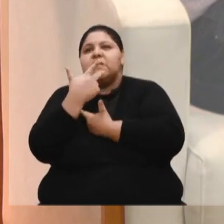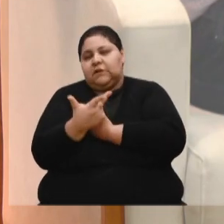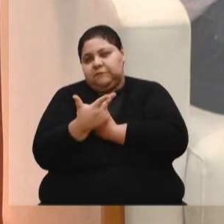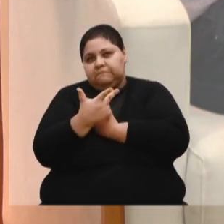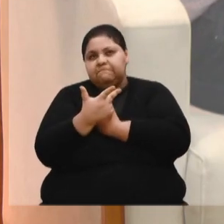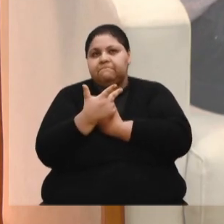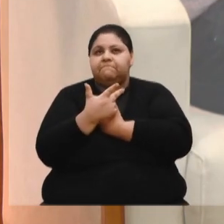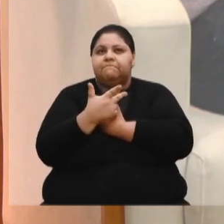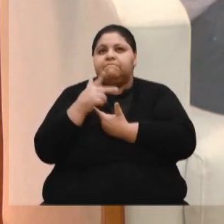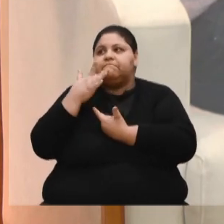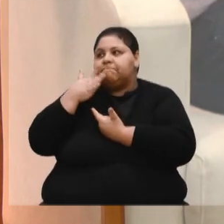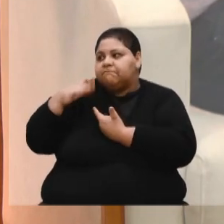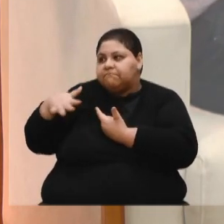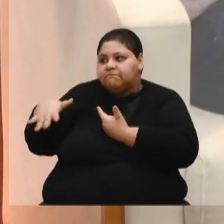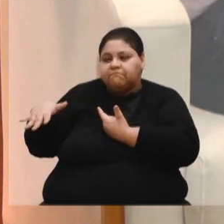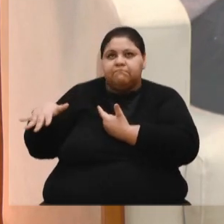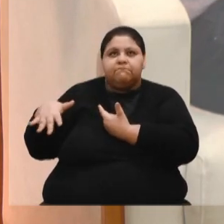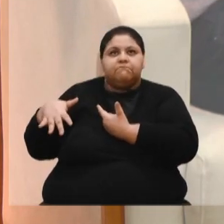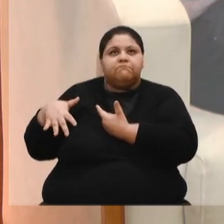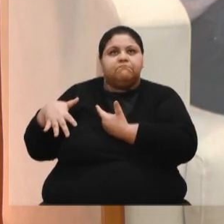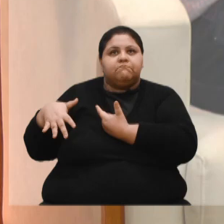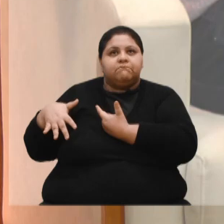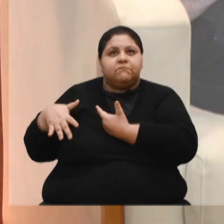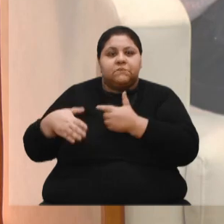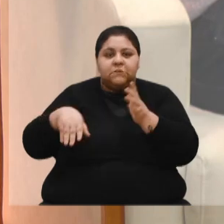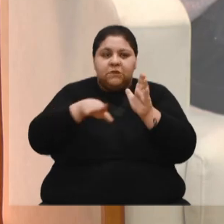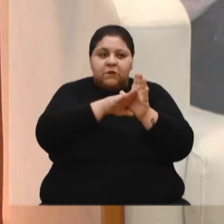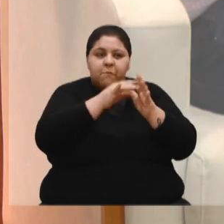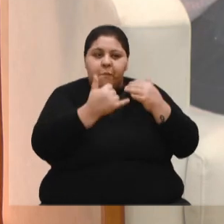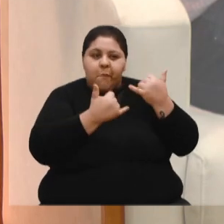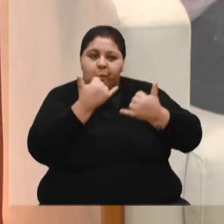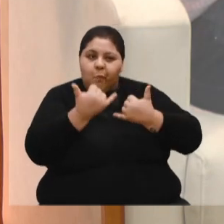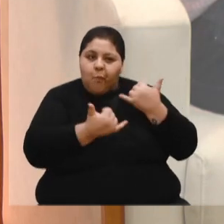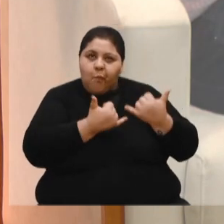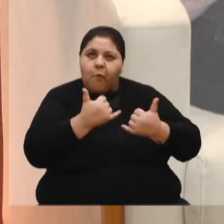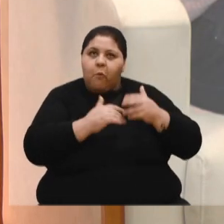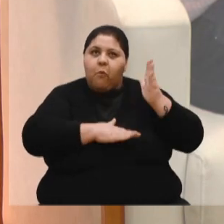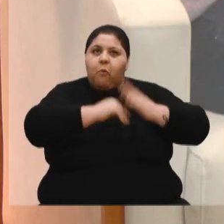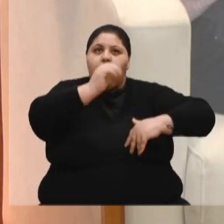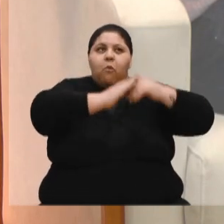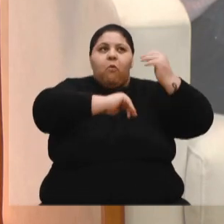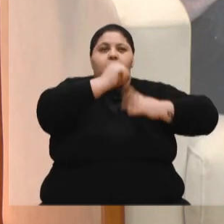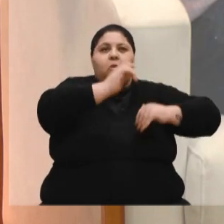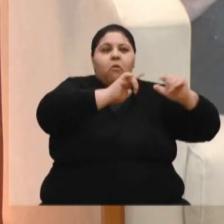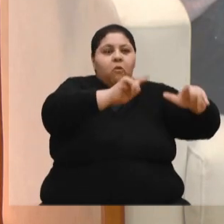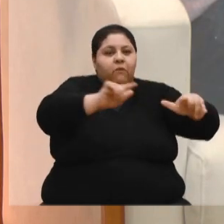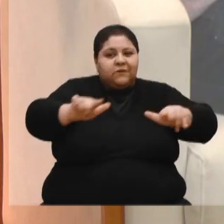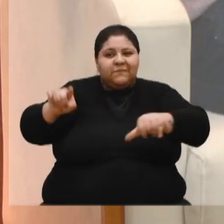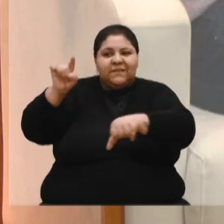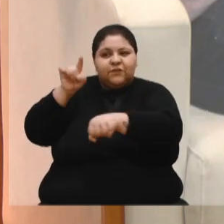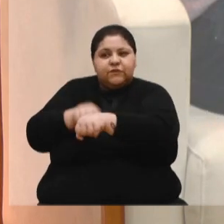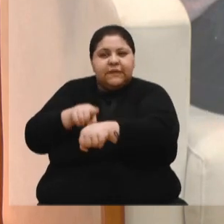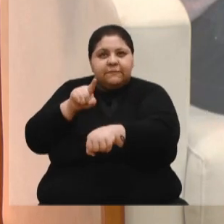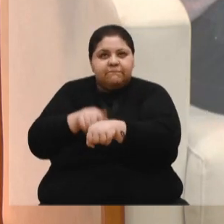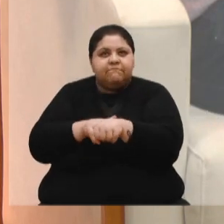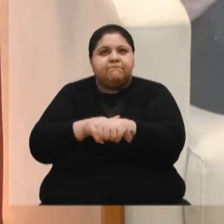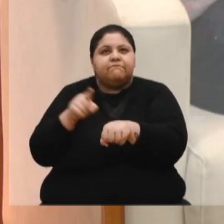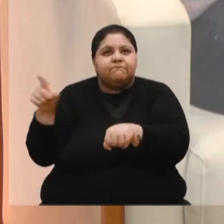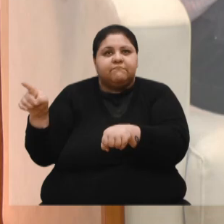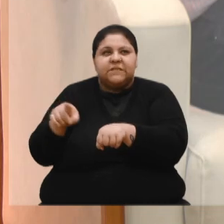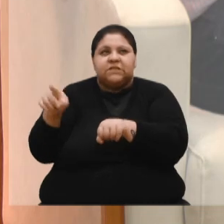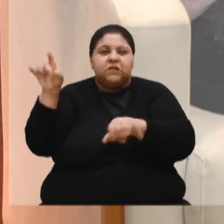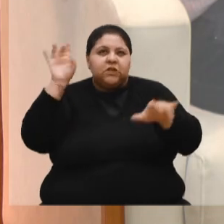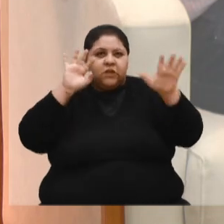né? Uma infância que veio para brincar, para construir um espaço-tempo que é